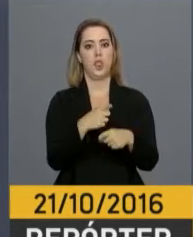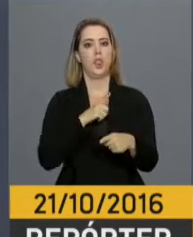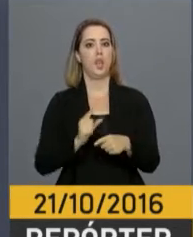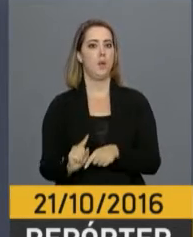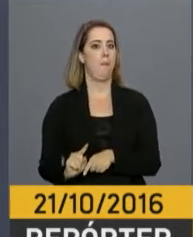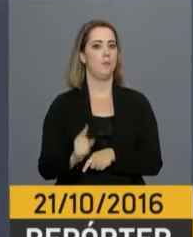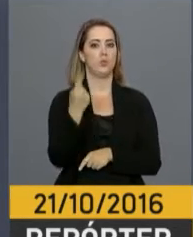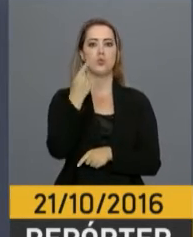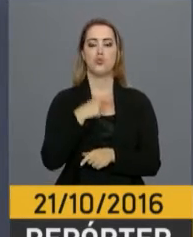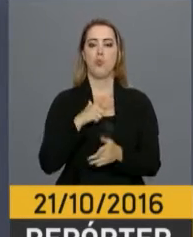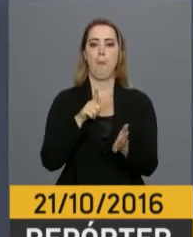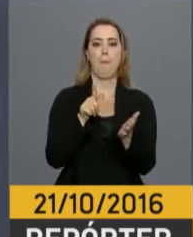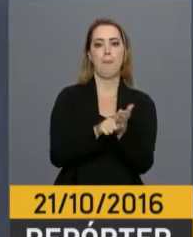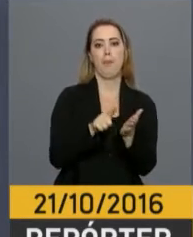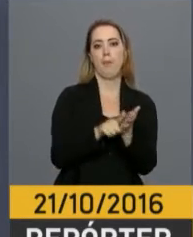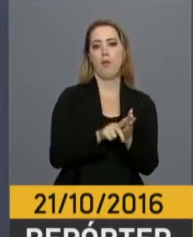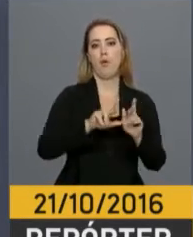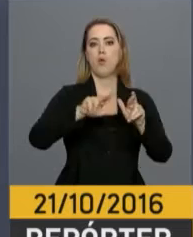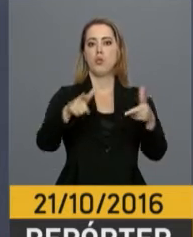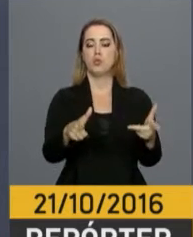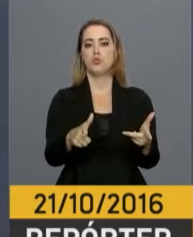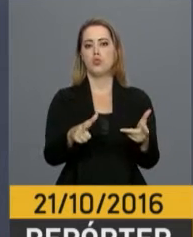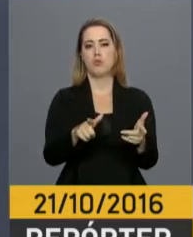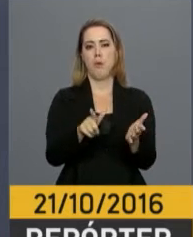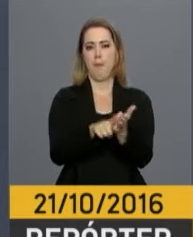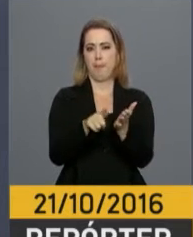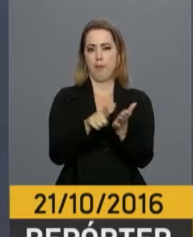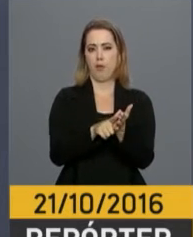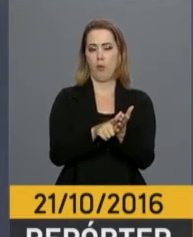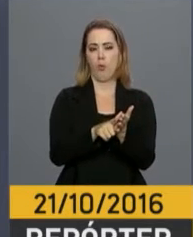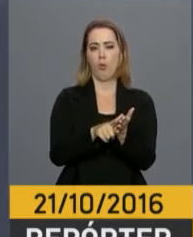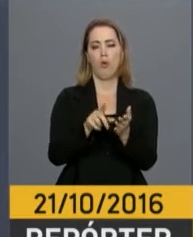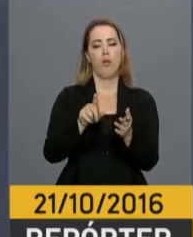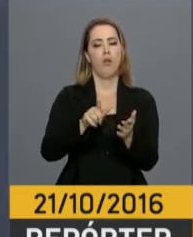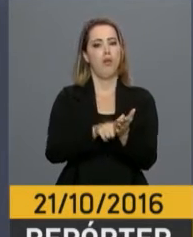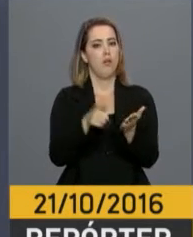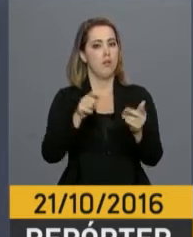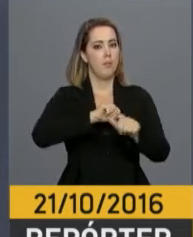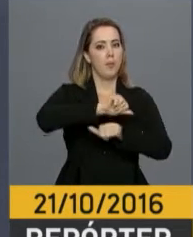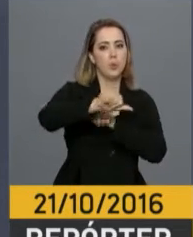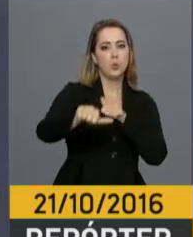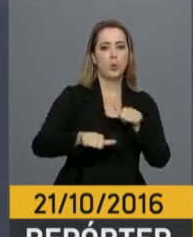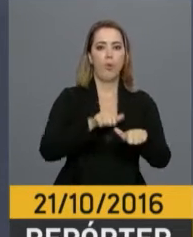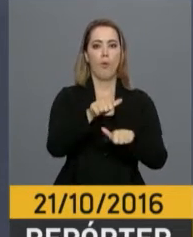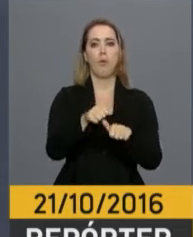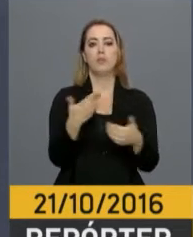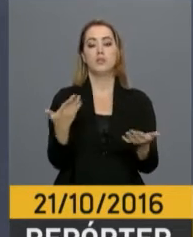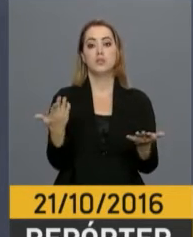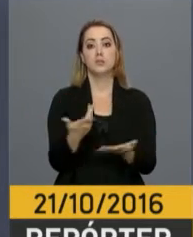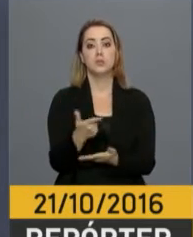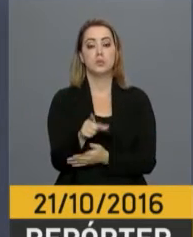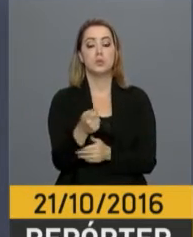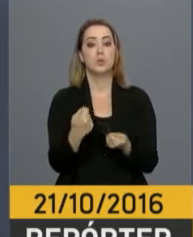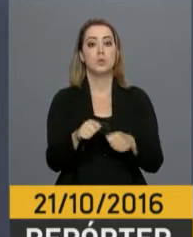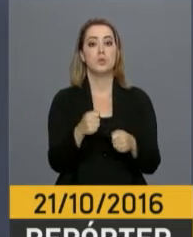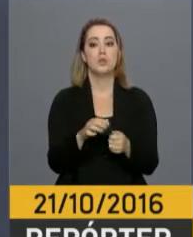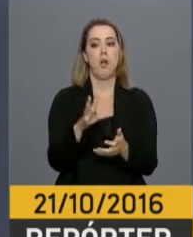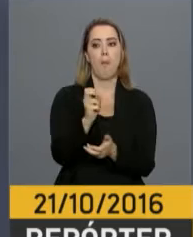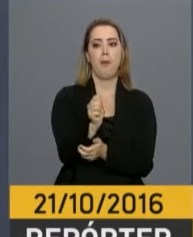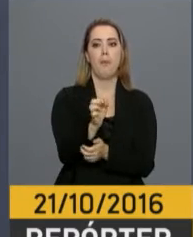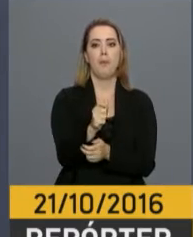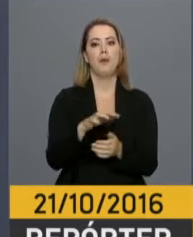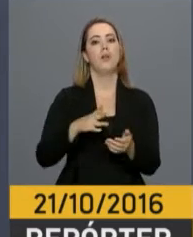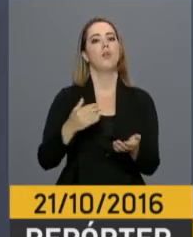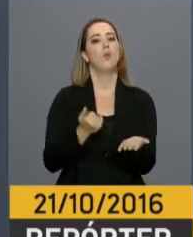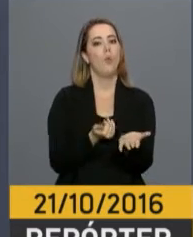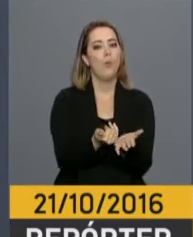uma revolução. Você não precisava, eu era promotor na época, né? Você não precisava mais amassar a folha e começar